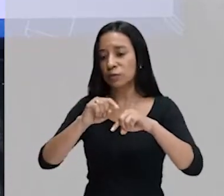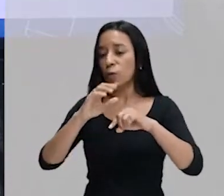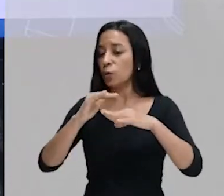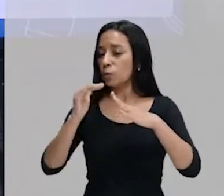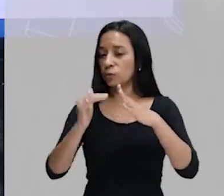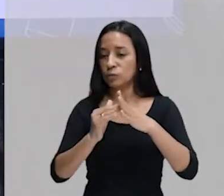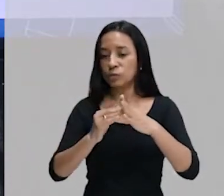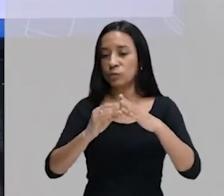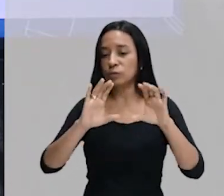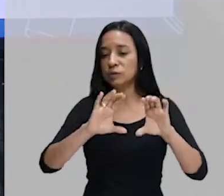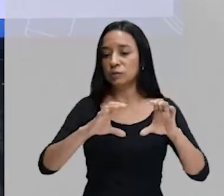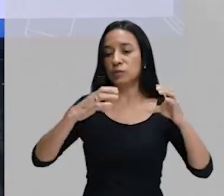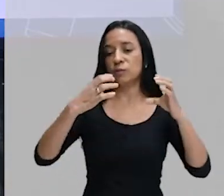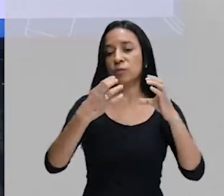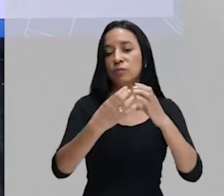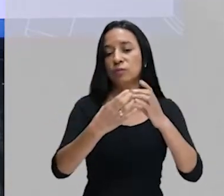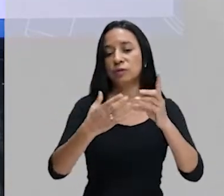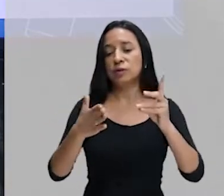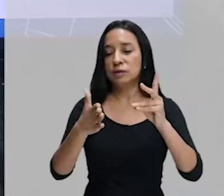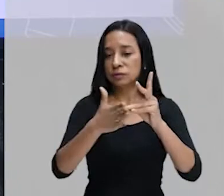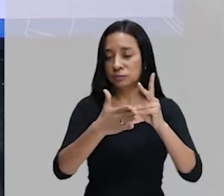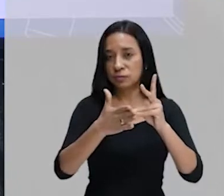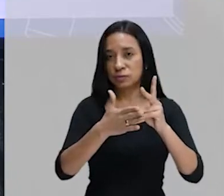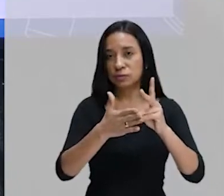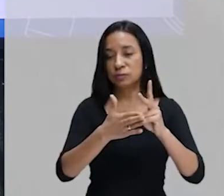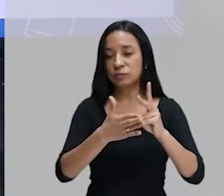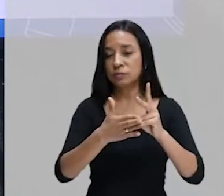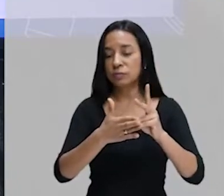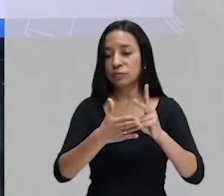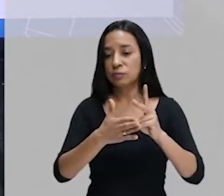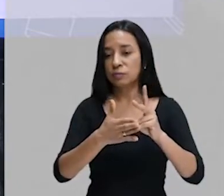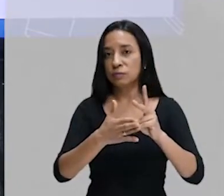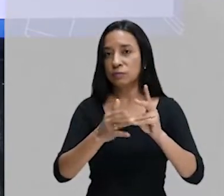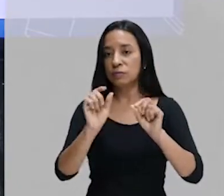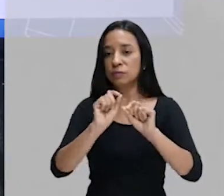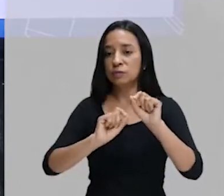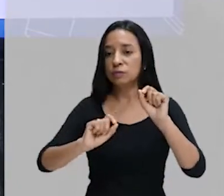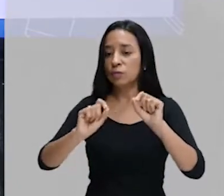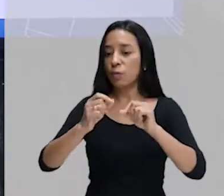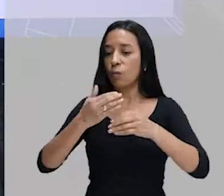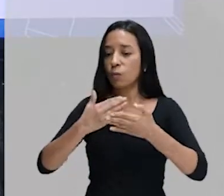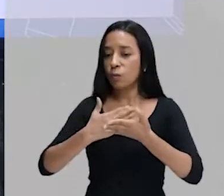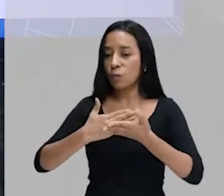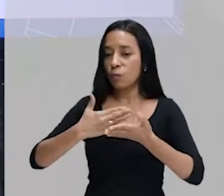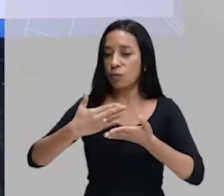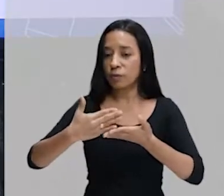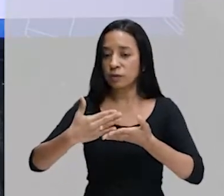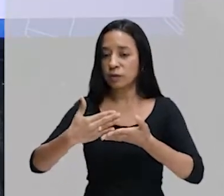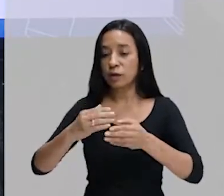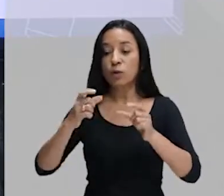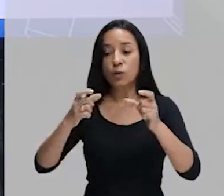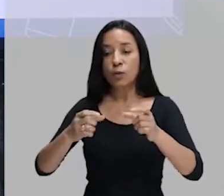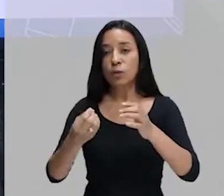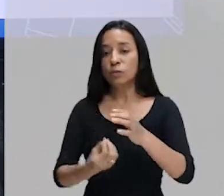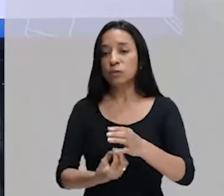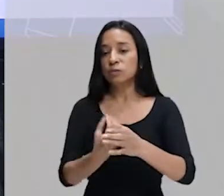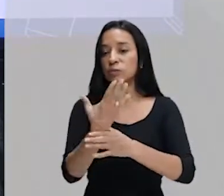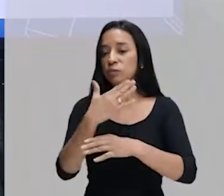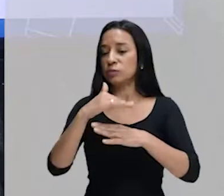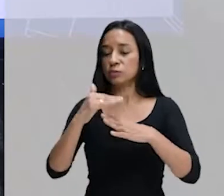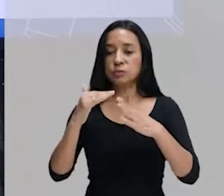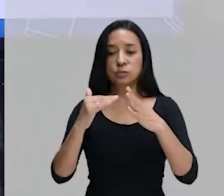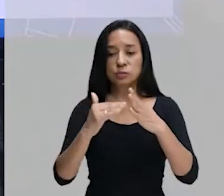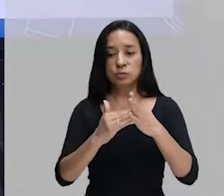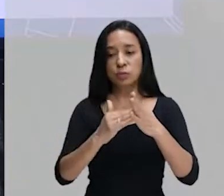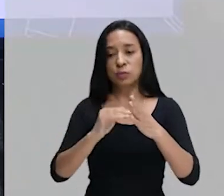essas comunidades indígenas, que digamos, que precursora, né, foi de onde surgiu